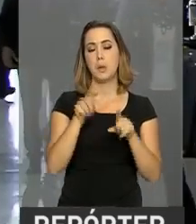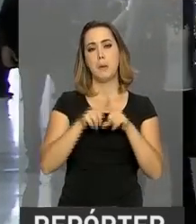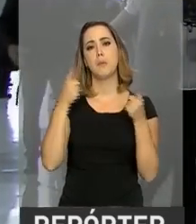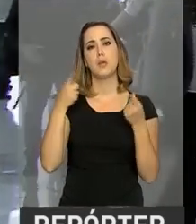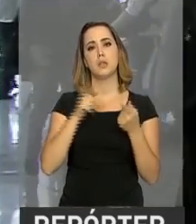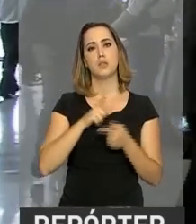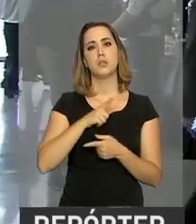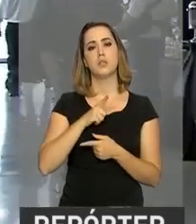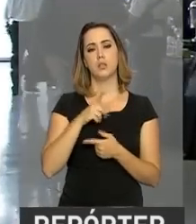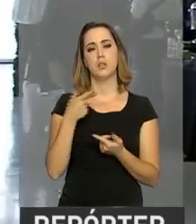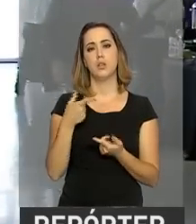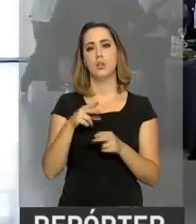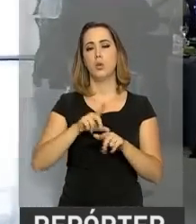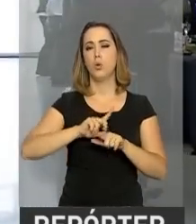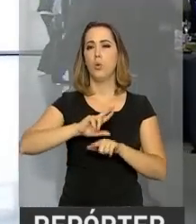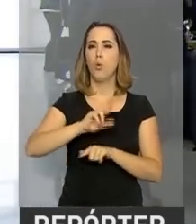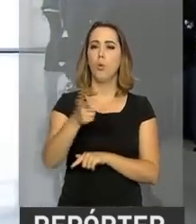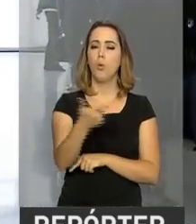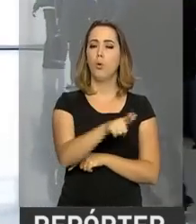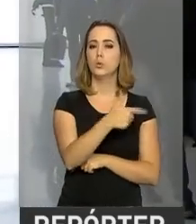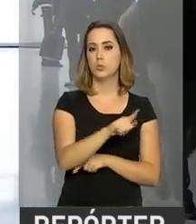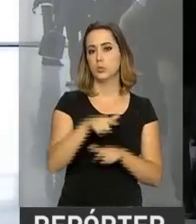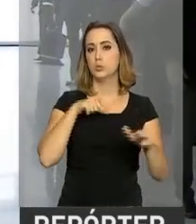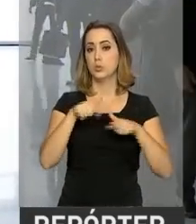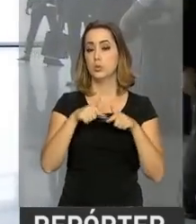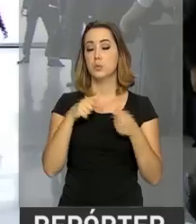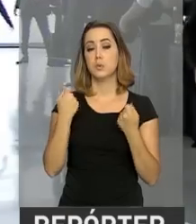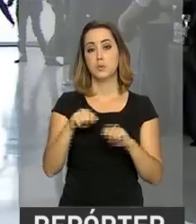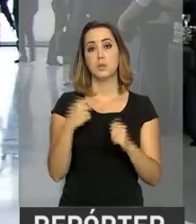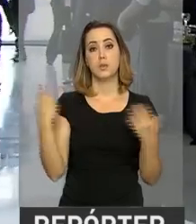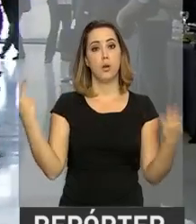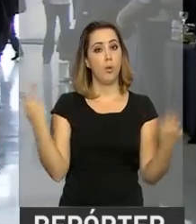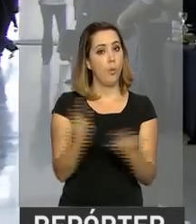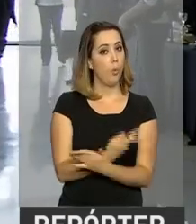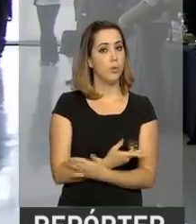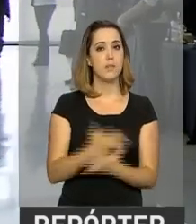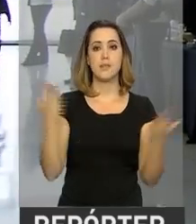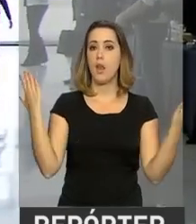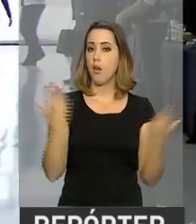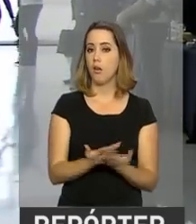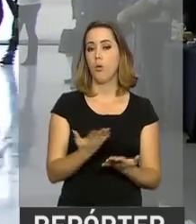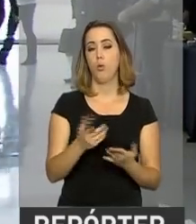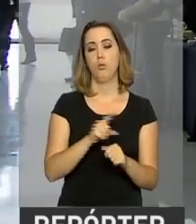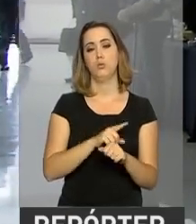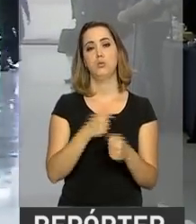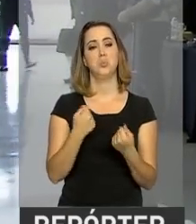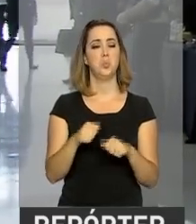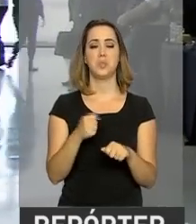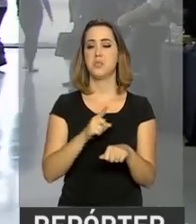que podem acontecer imediatamente, sem esperar,